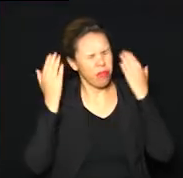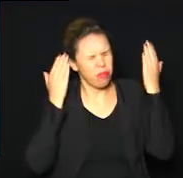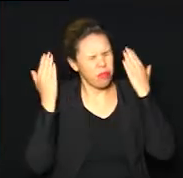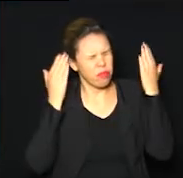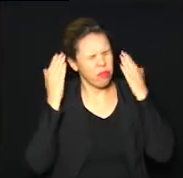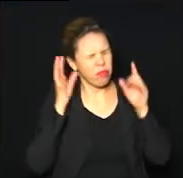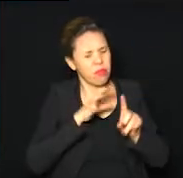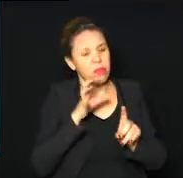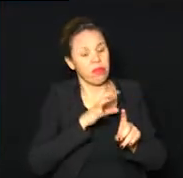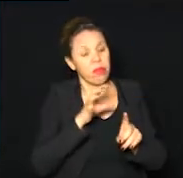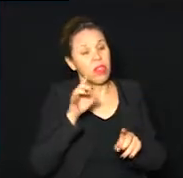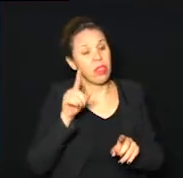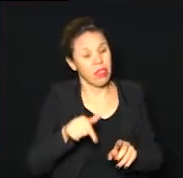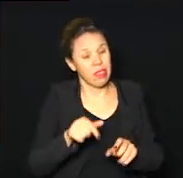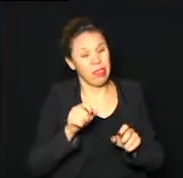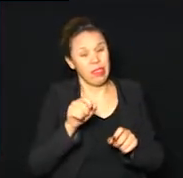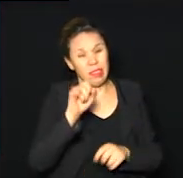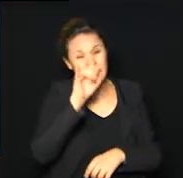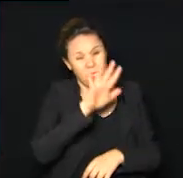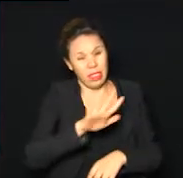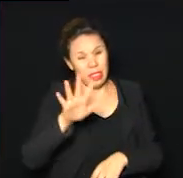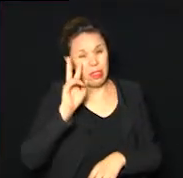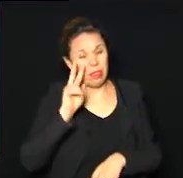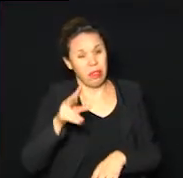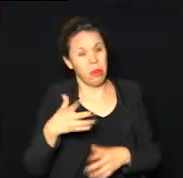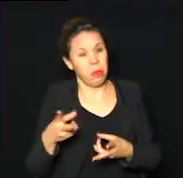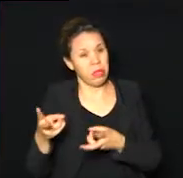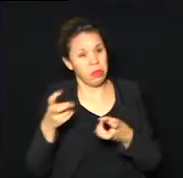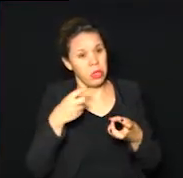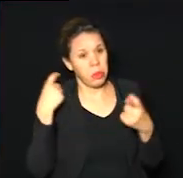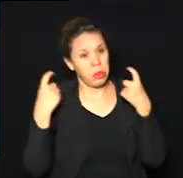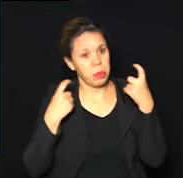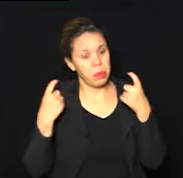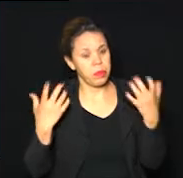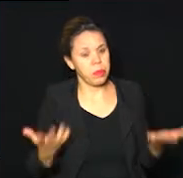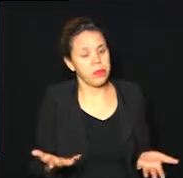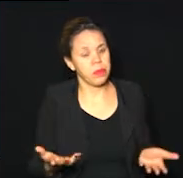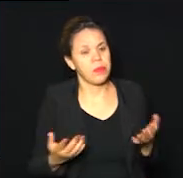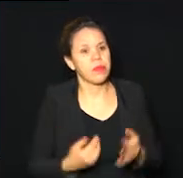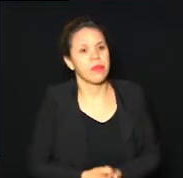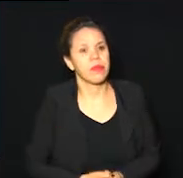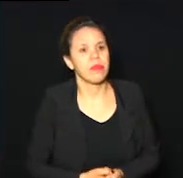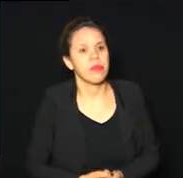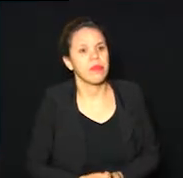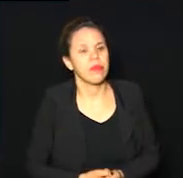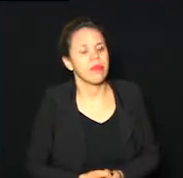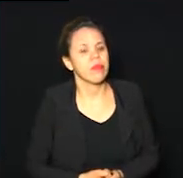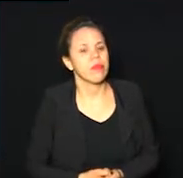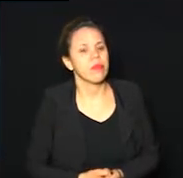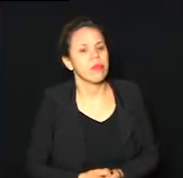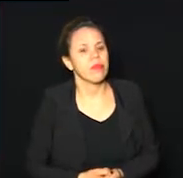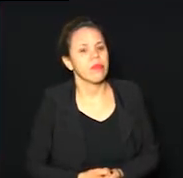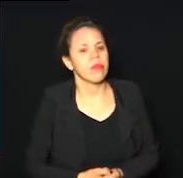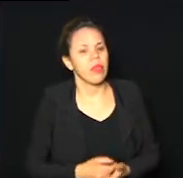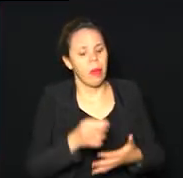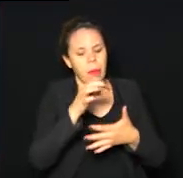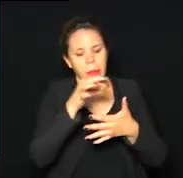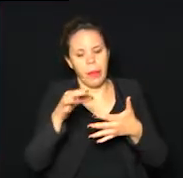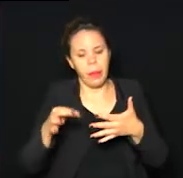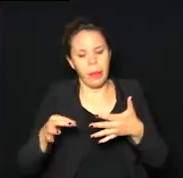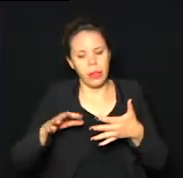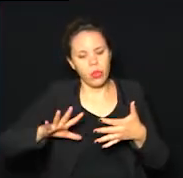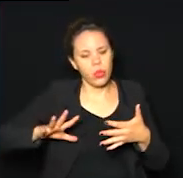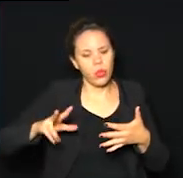psicologicamente. Então, é um cenário, para nós, preocupante. É um cenário que coloca o conjunto de